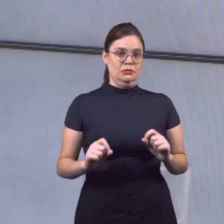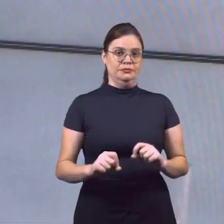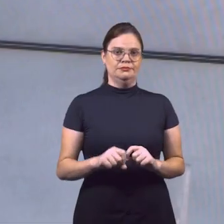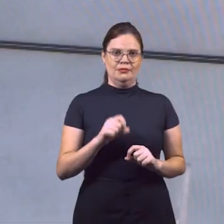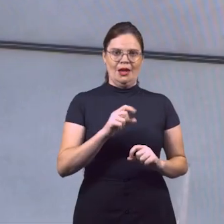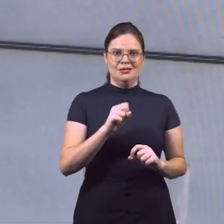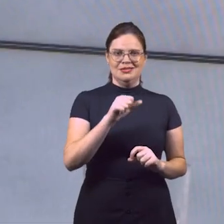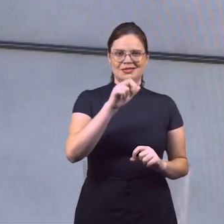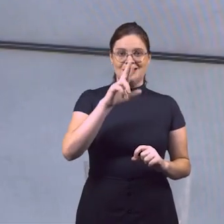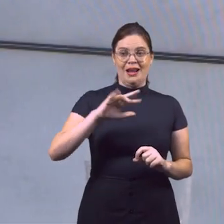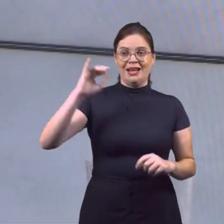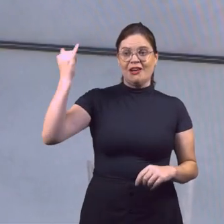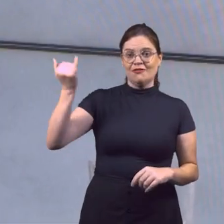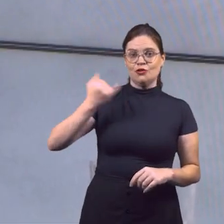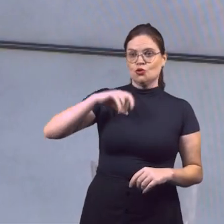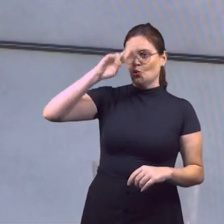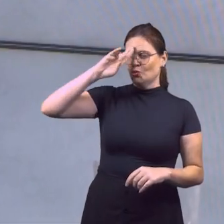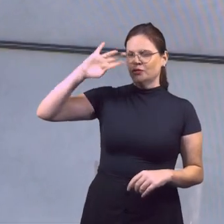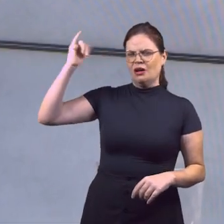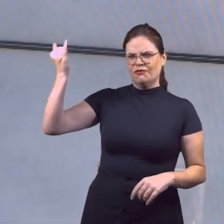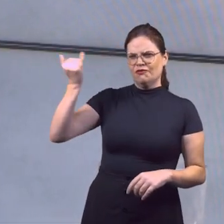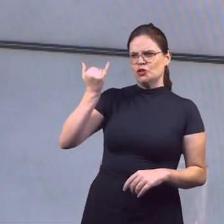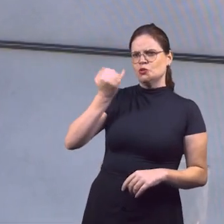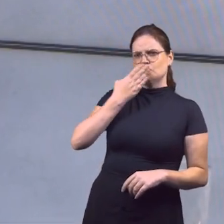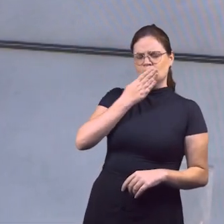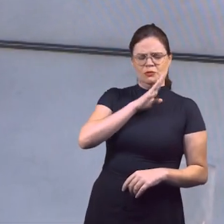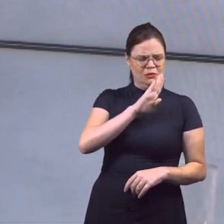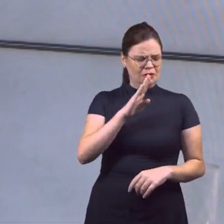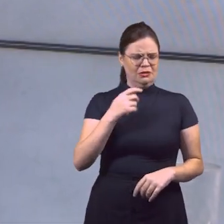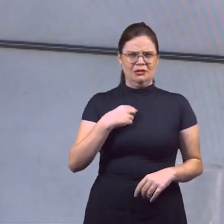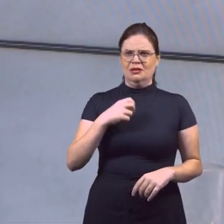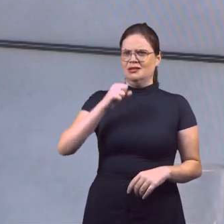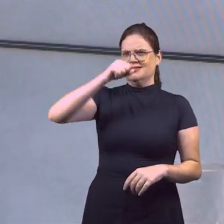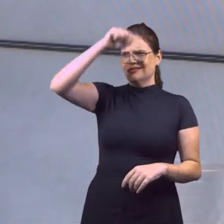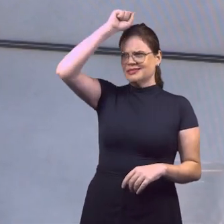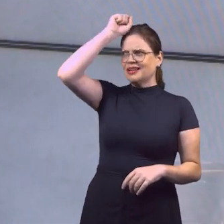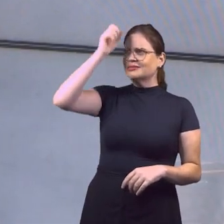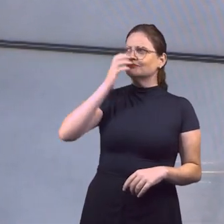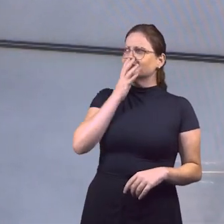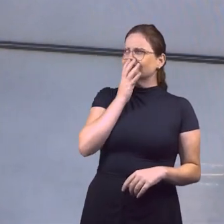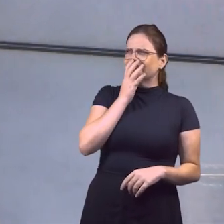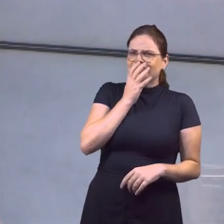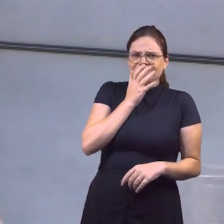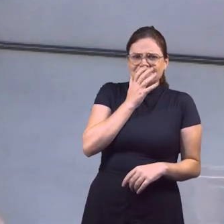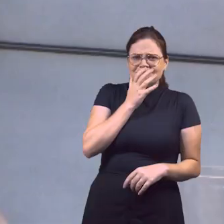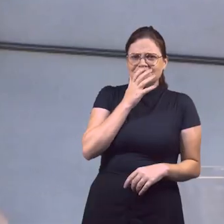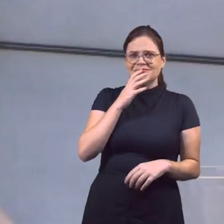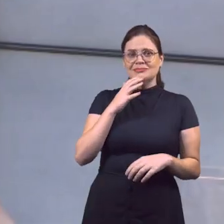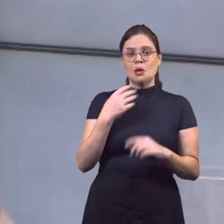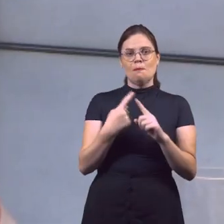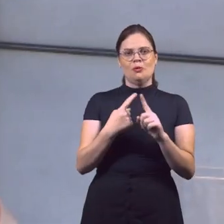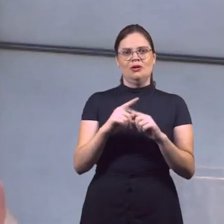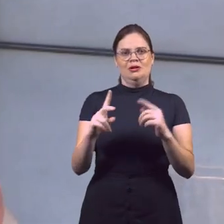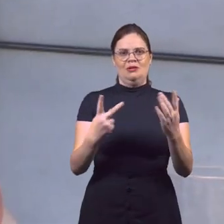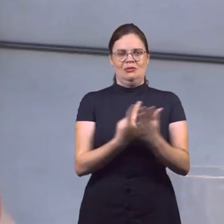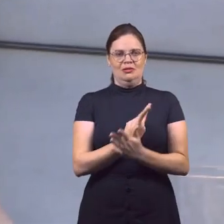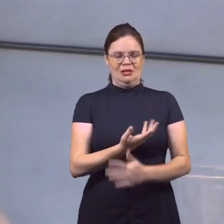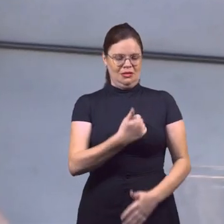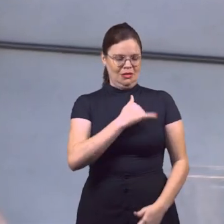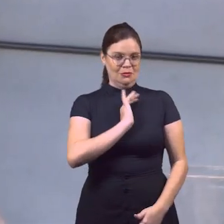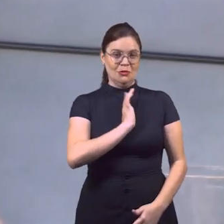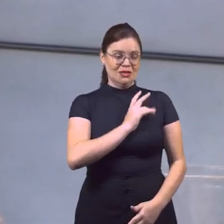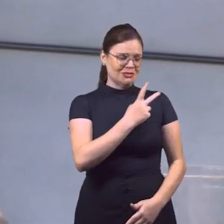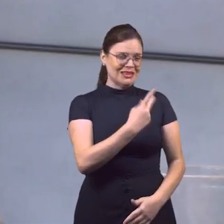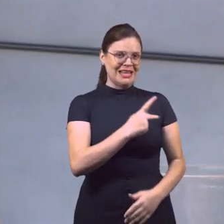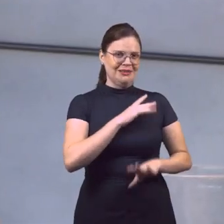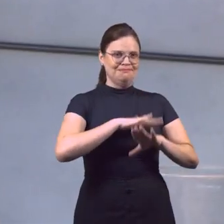a promessa a ela, né? Porque era algo que trazia grande tristeza e amargura ao coração de Sara, o fato dela não poder gerar,